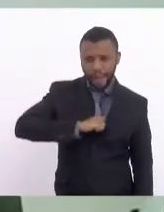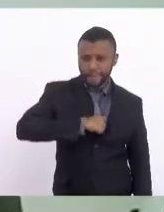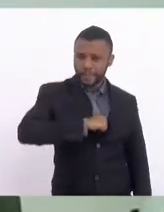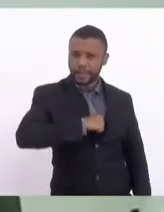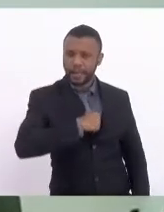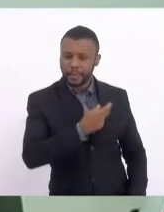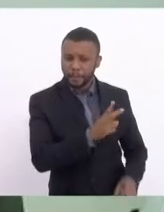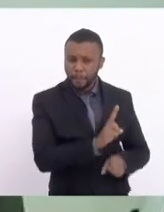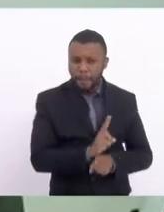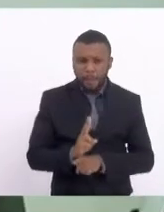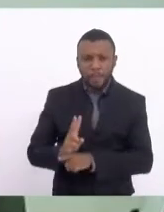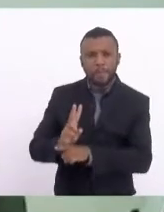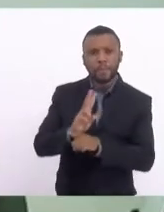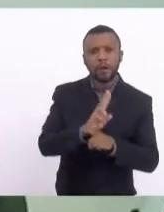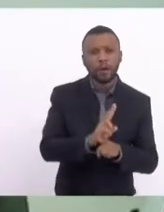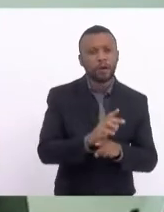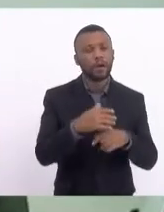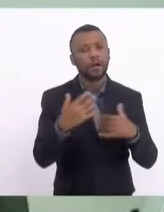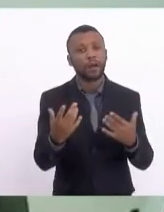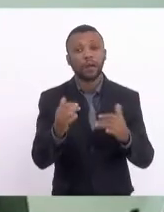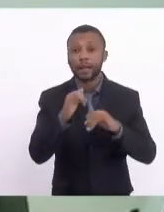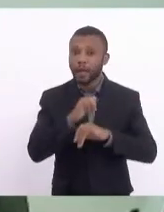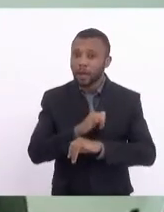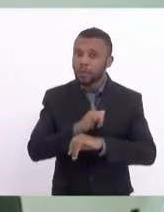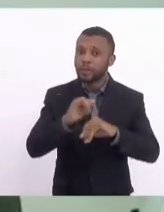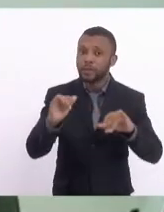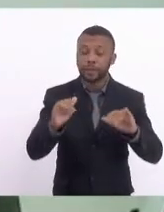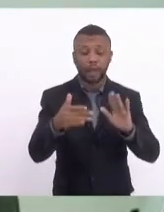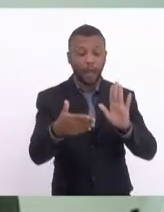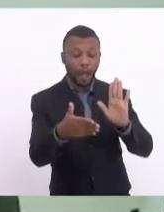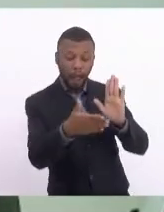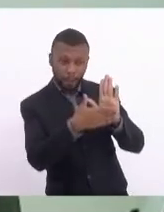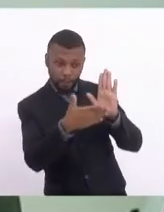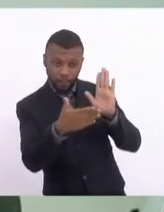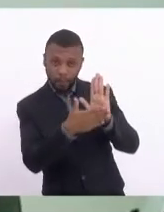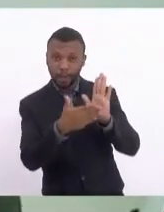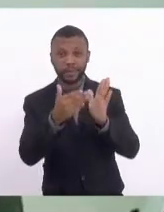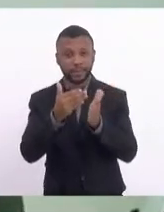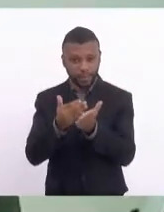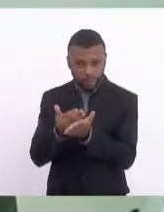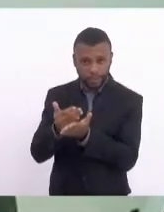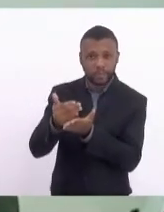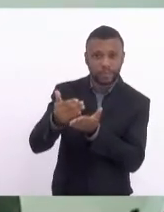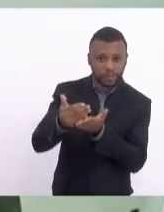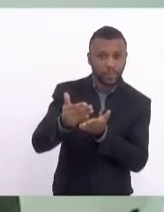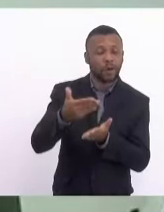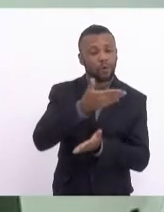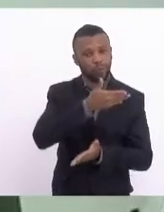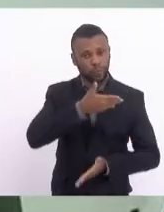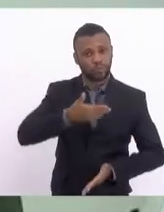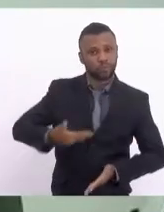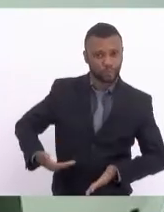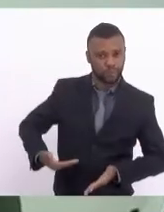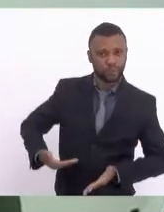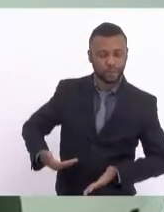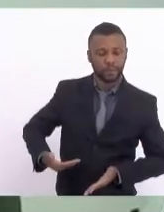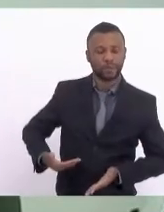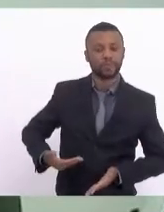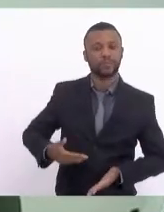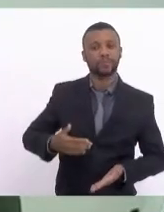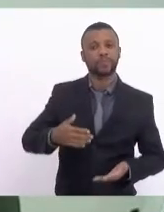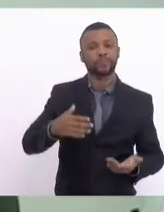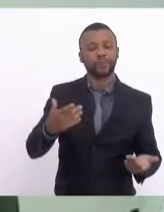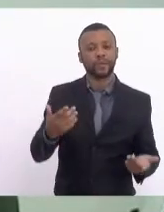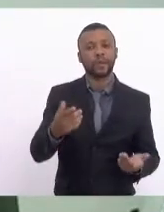anuncia que a proposta inicial do Estado para